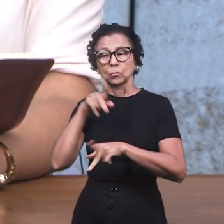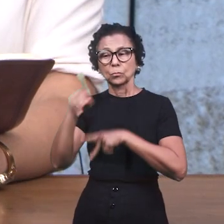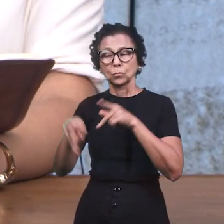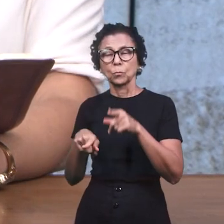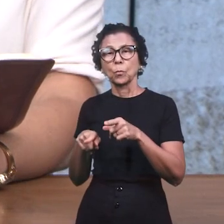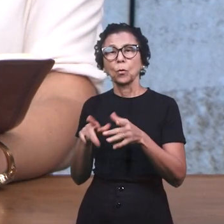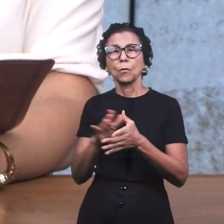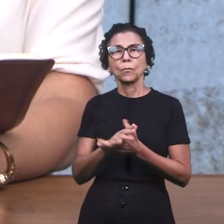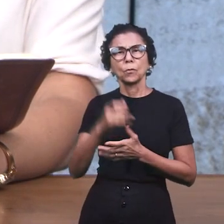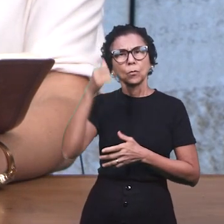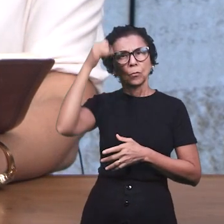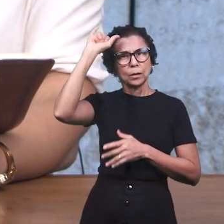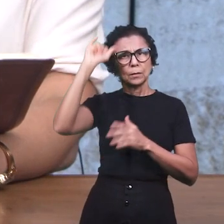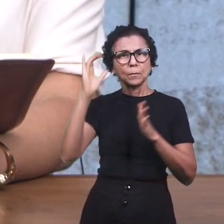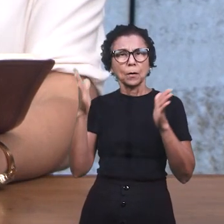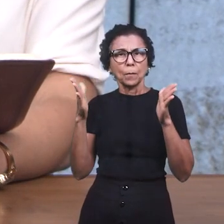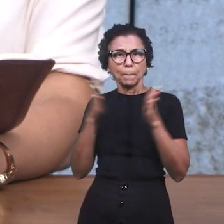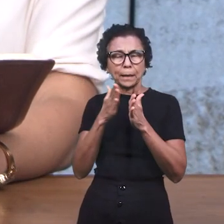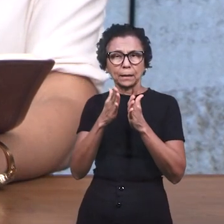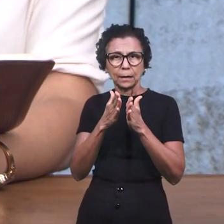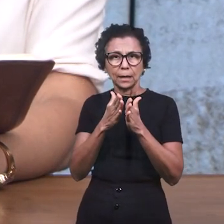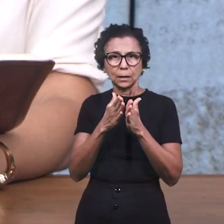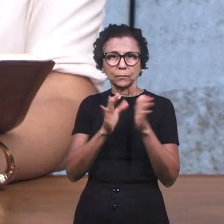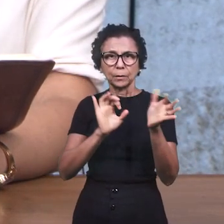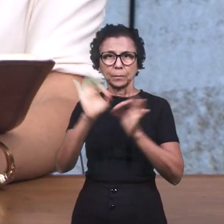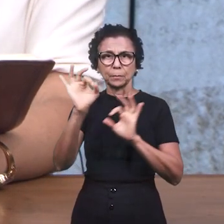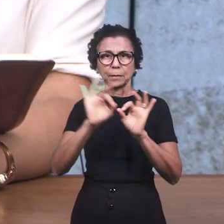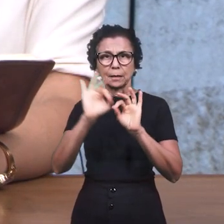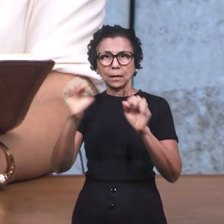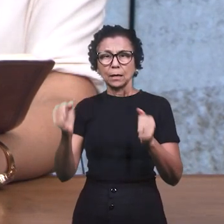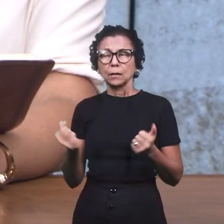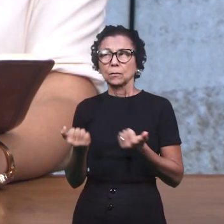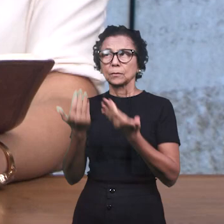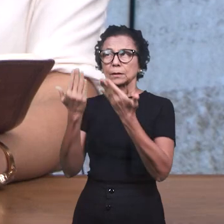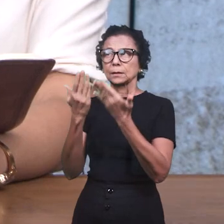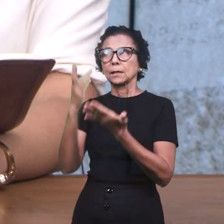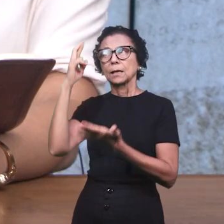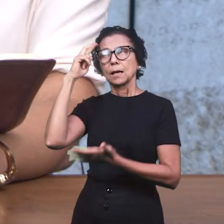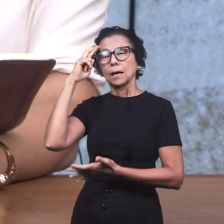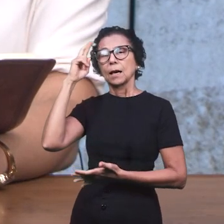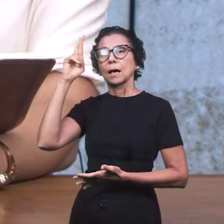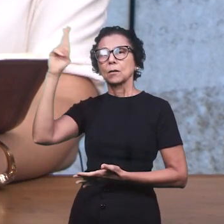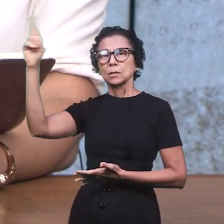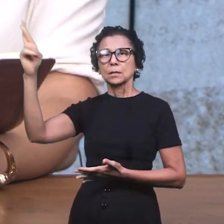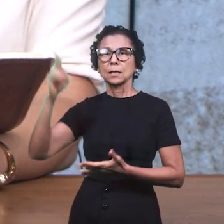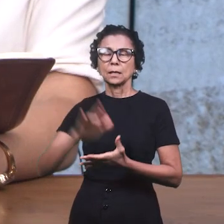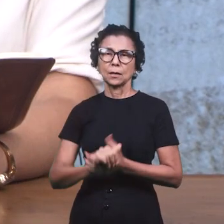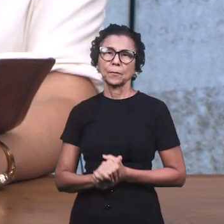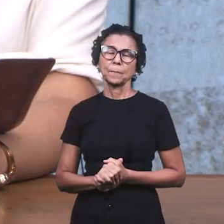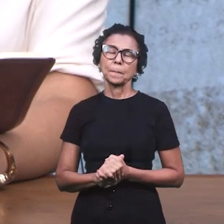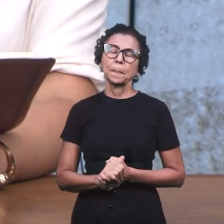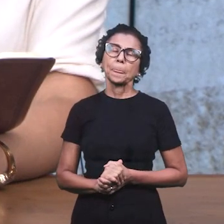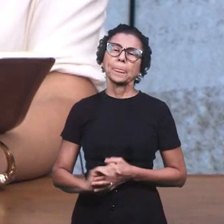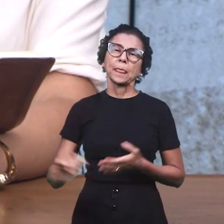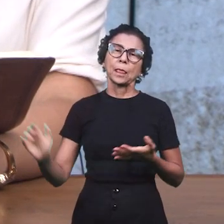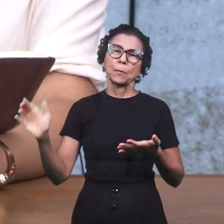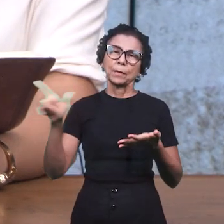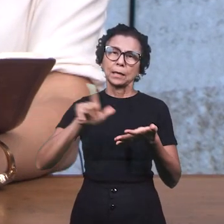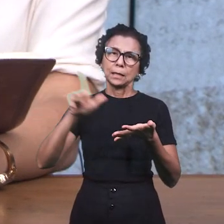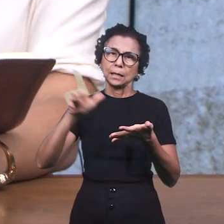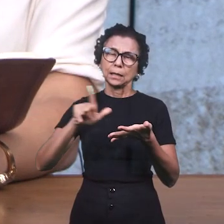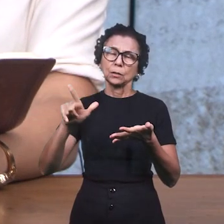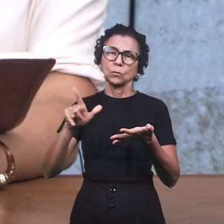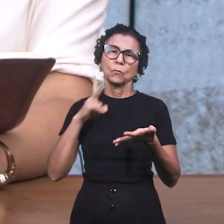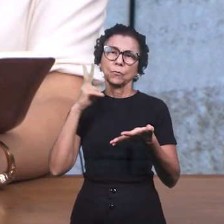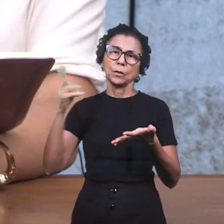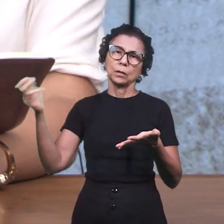cheiro suave ao Senhor, com a sua oferta de manjares e libação, conforme ao estatuto,